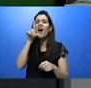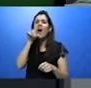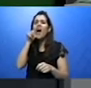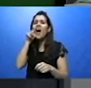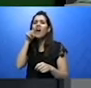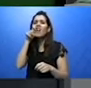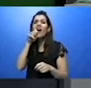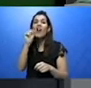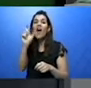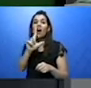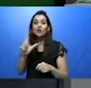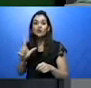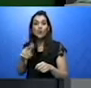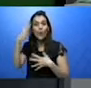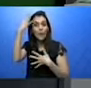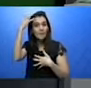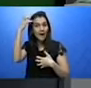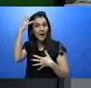macacos.